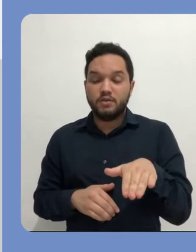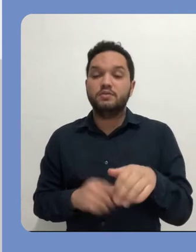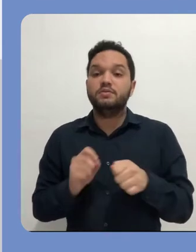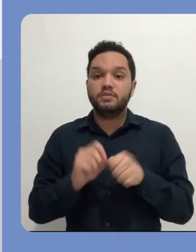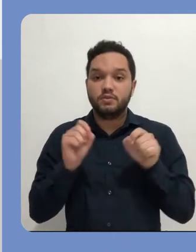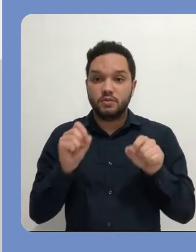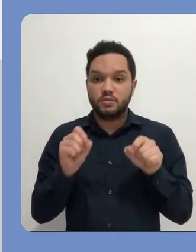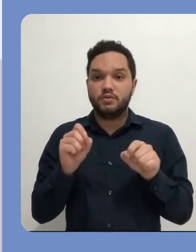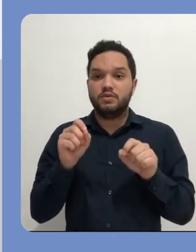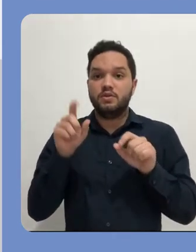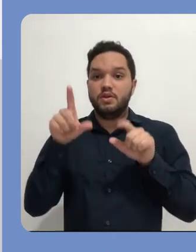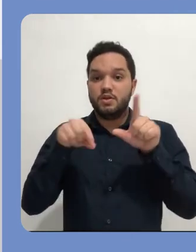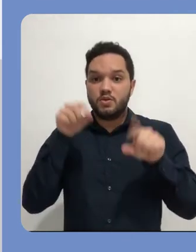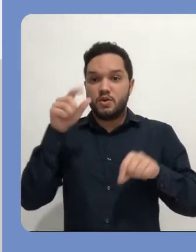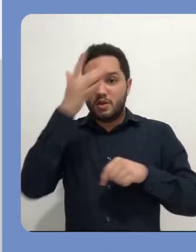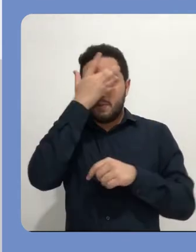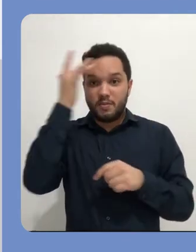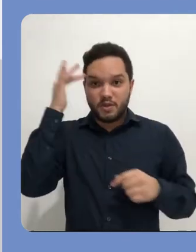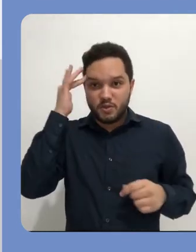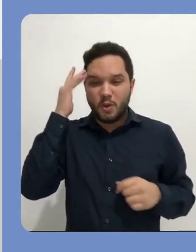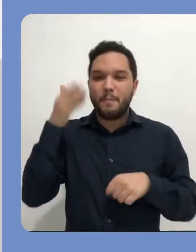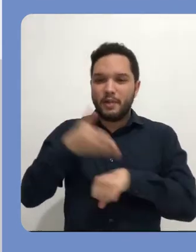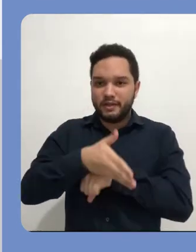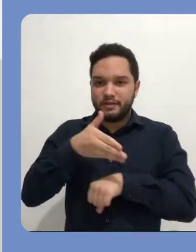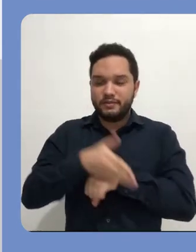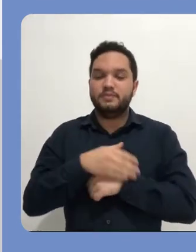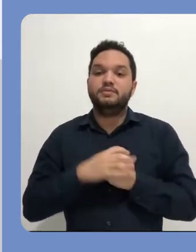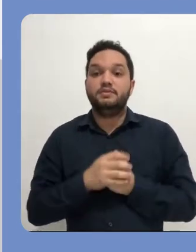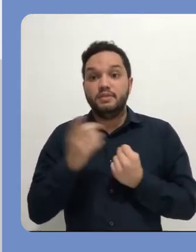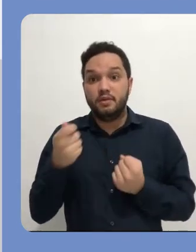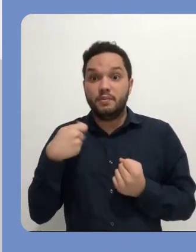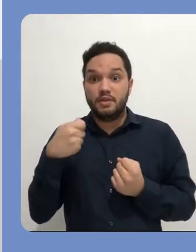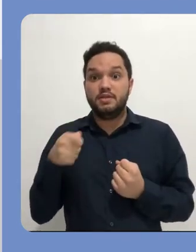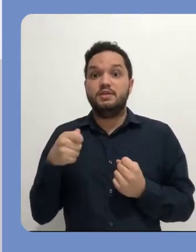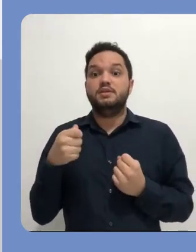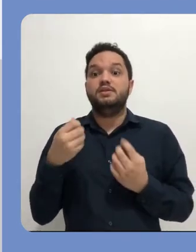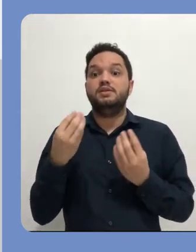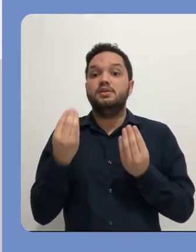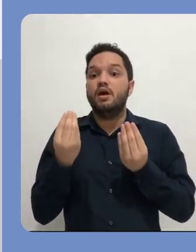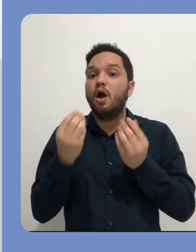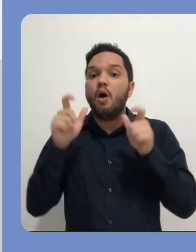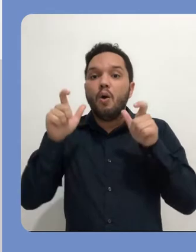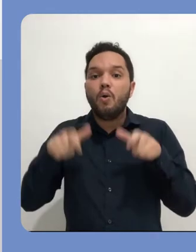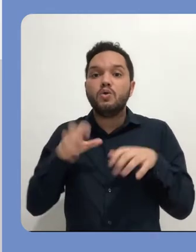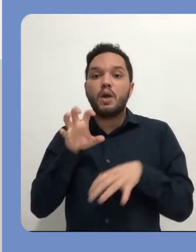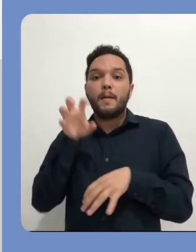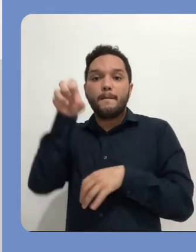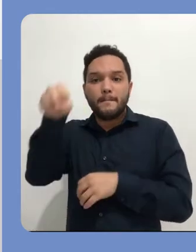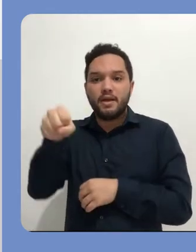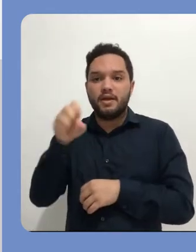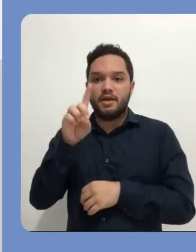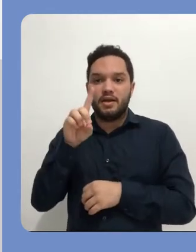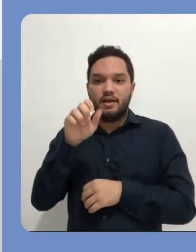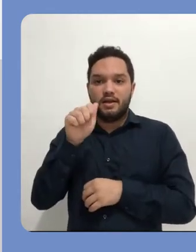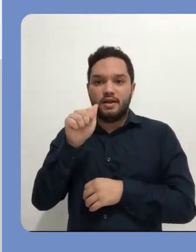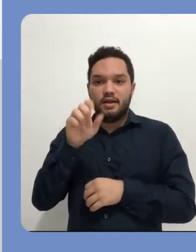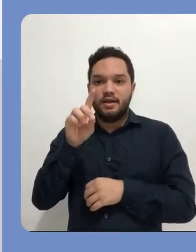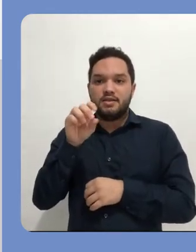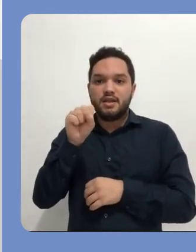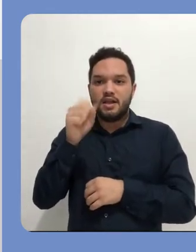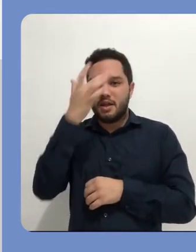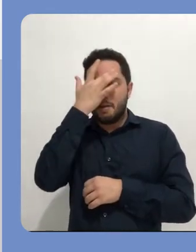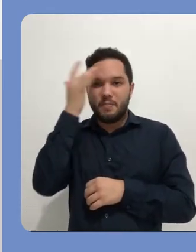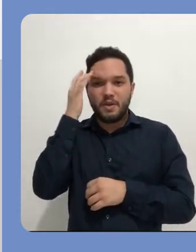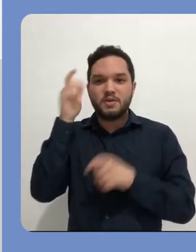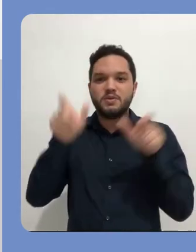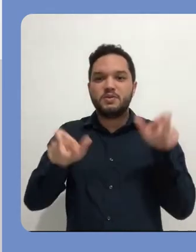Bom, o segundo passo é você fazer a seleção dos candidatos. E para isso você precisa determinar de onde virão os